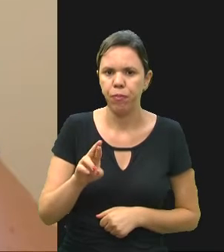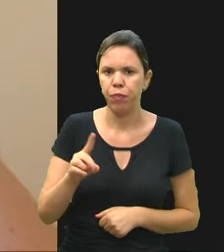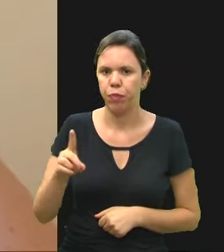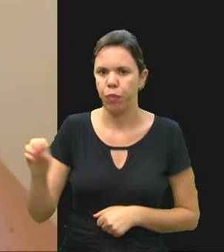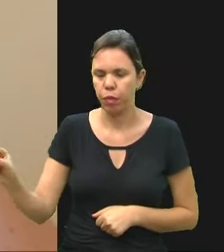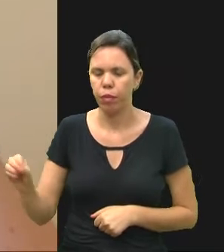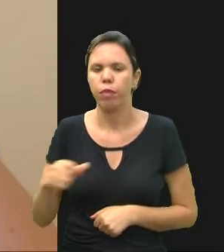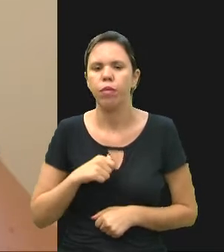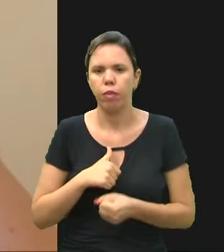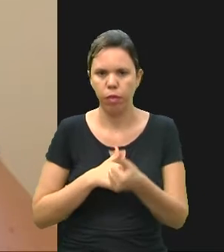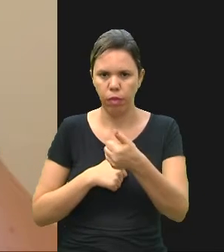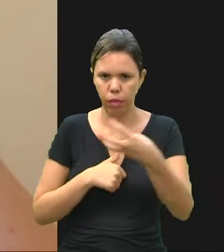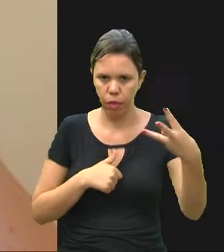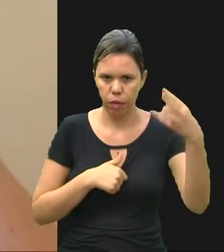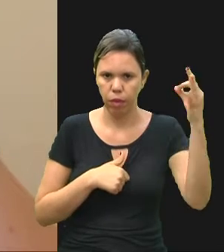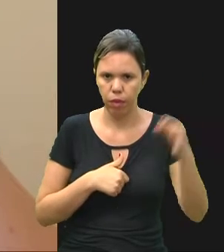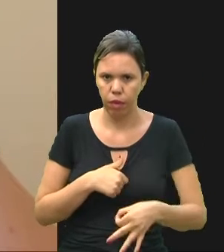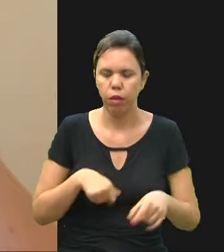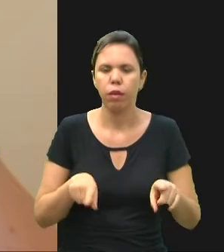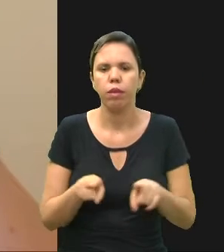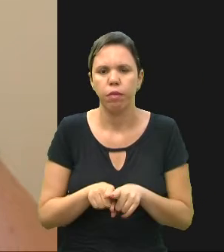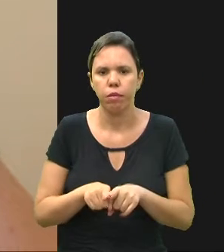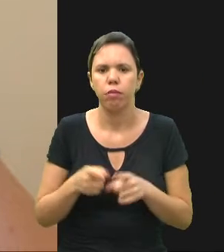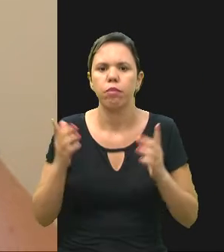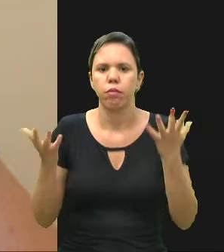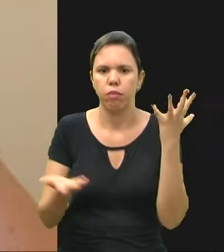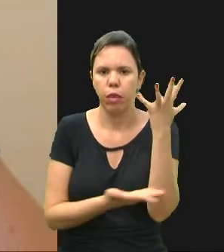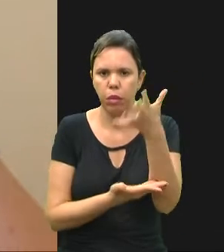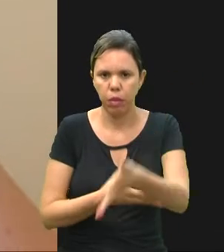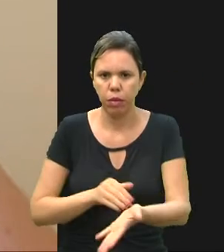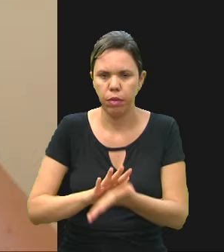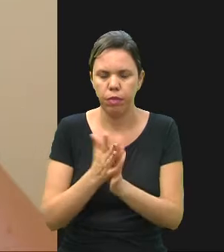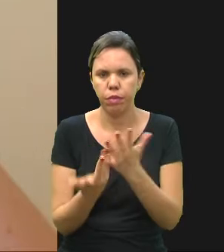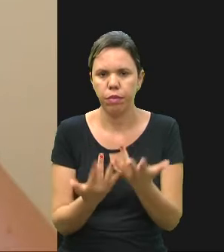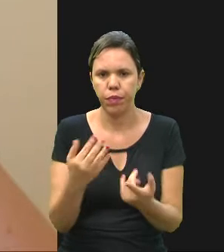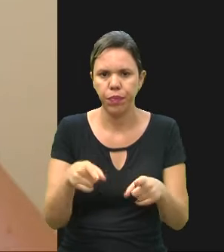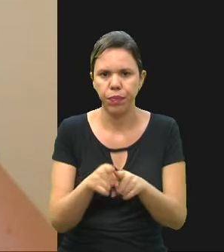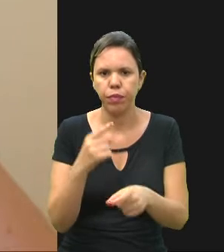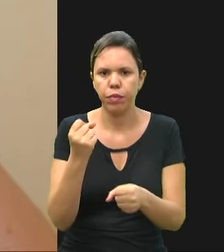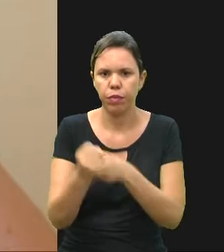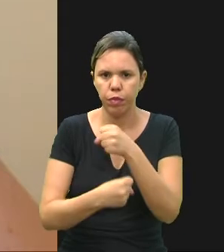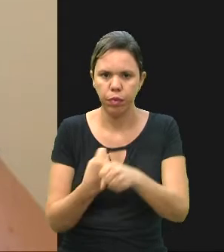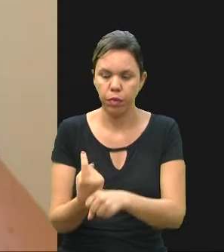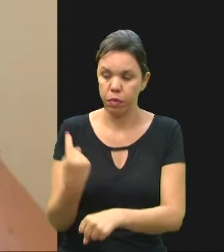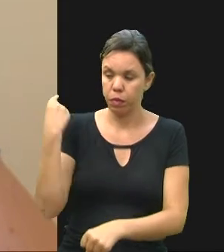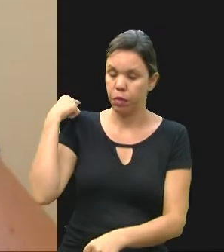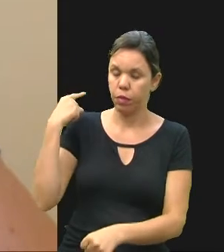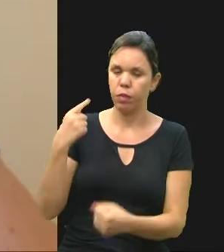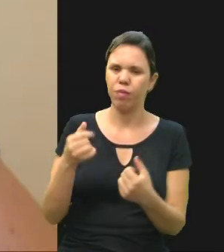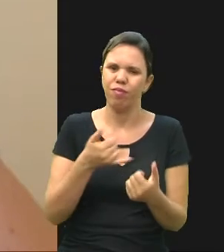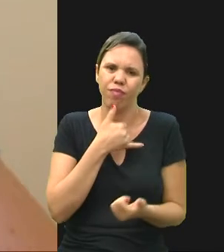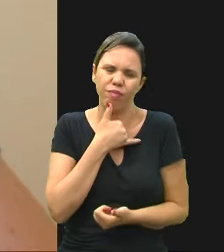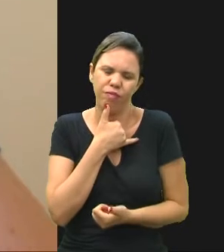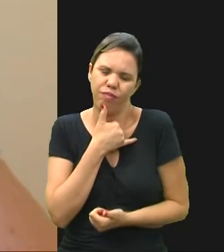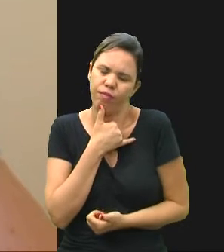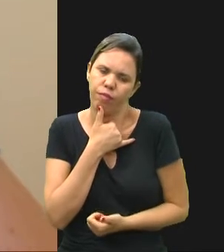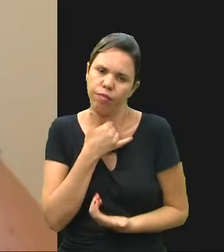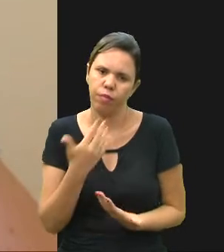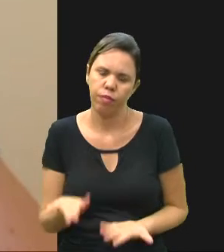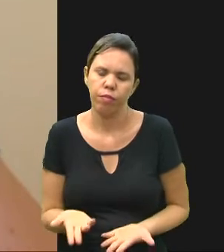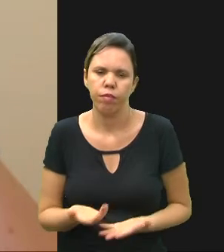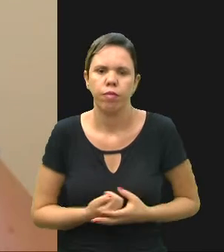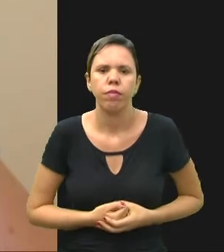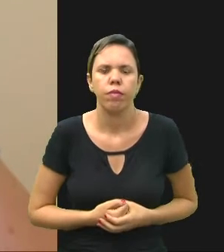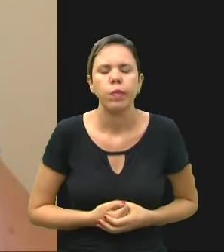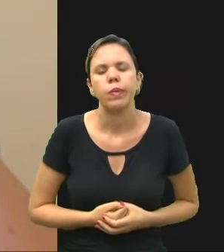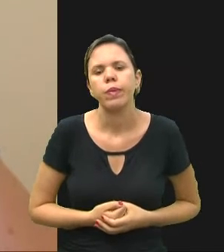de 13% também no desmatamento no comparativo com o ano anterior. Então, infelizmente, não caminhamos